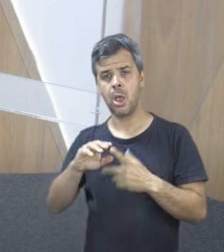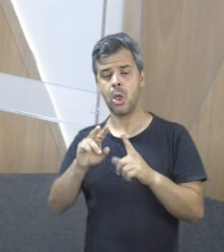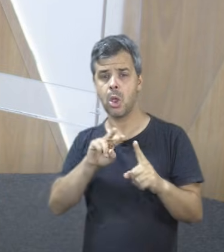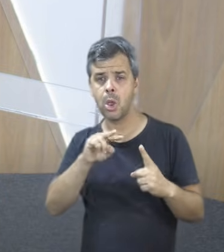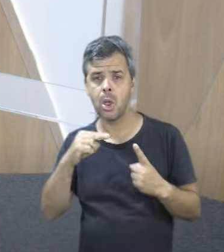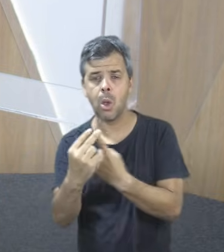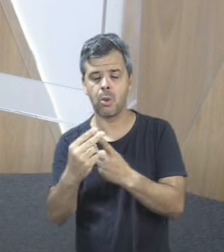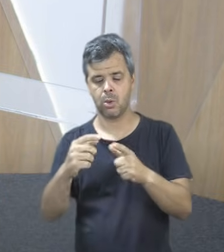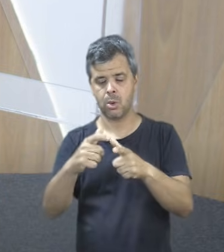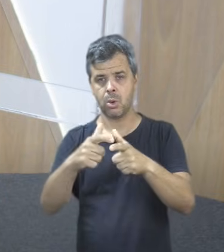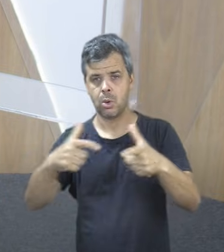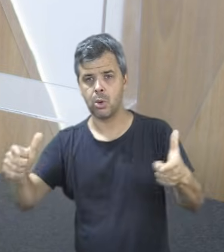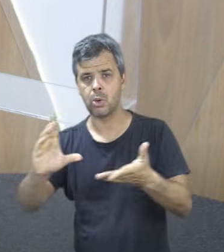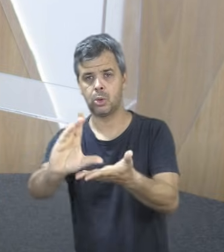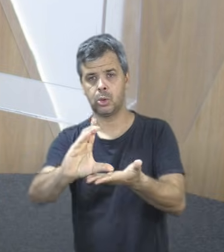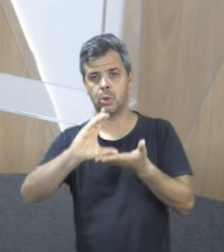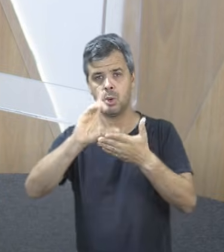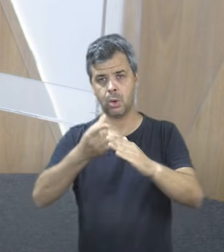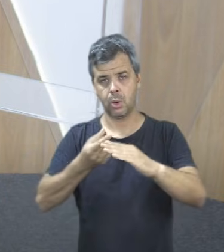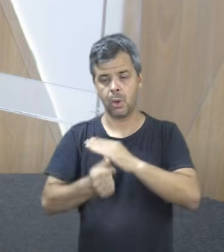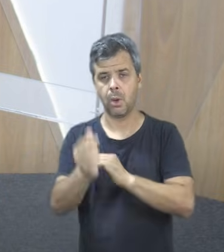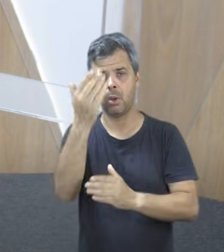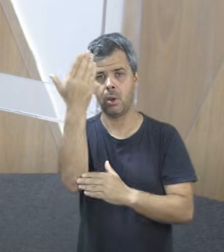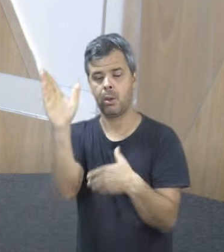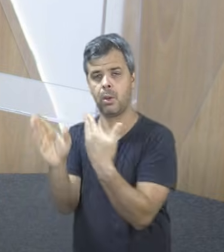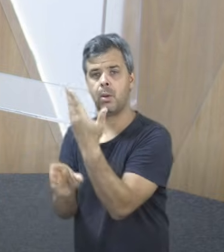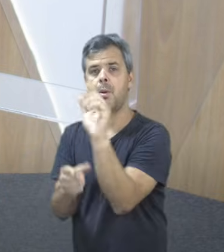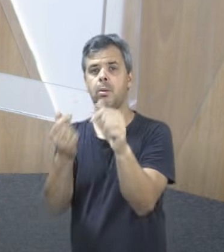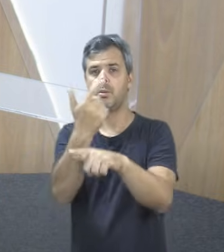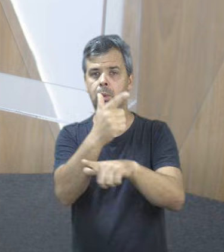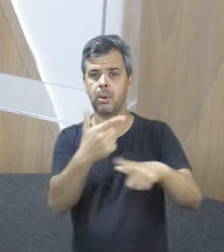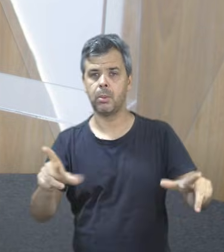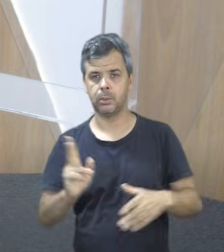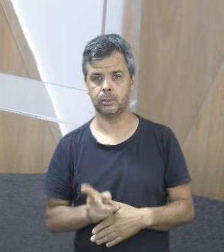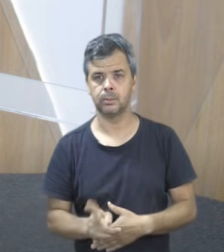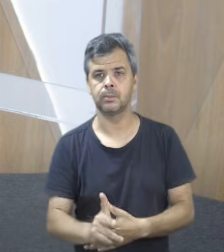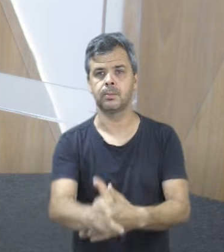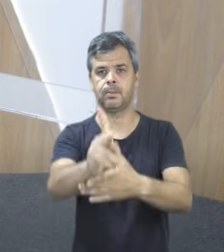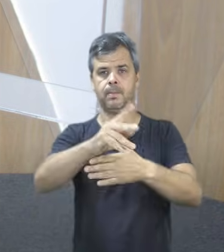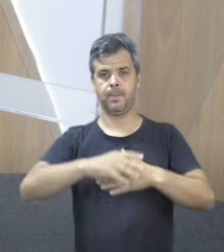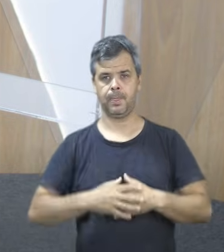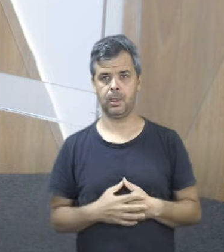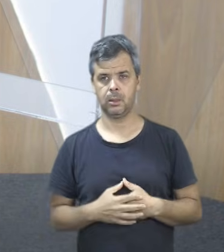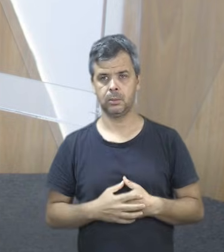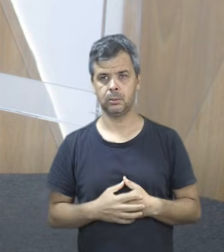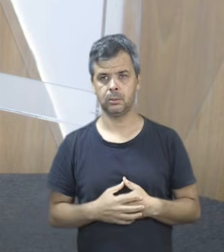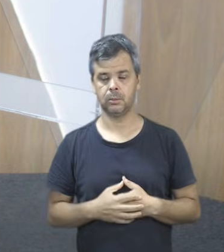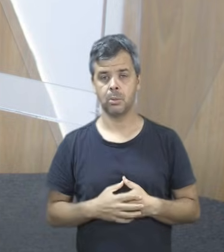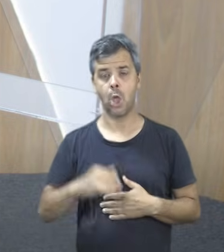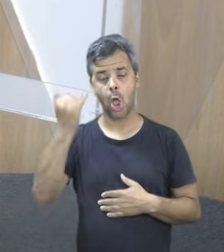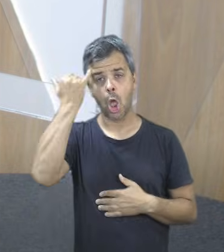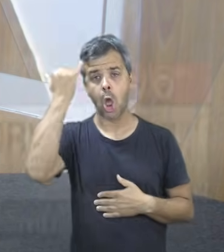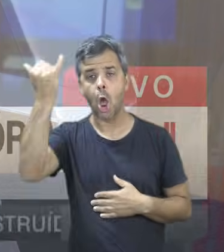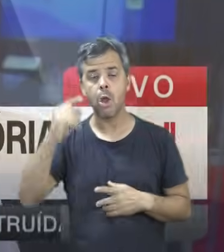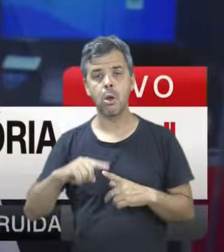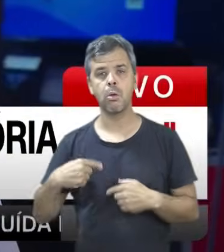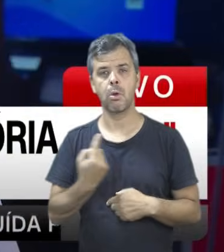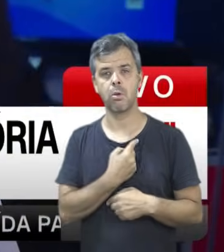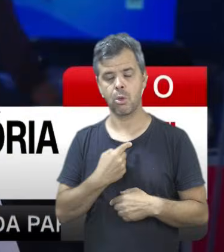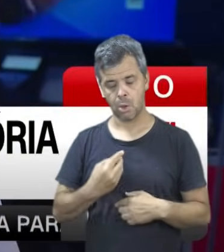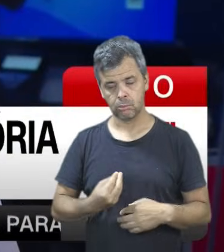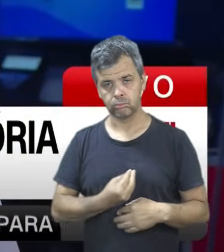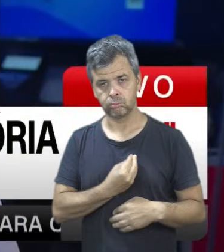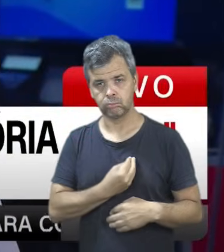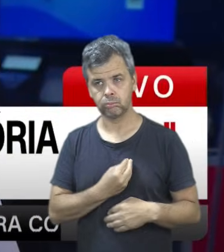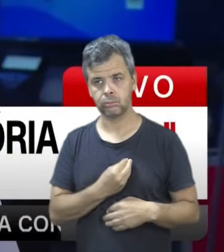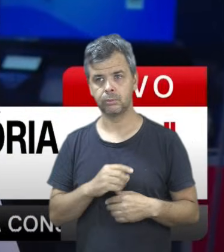da ampliação dos recursos do Fundo Florestas Tropicais para sempre. A ideia nossa é, na nossa